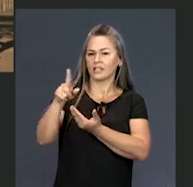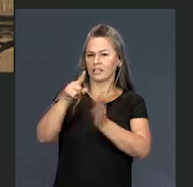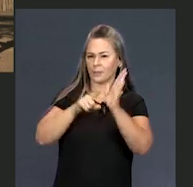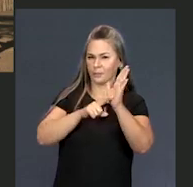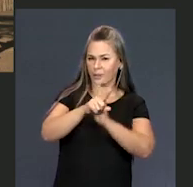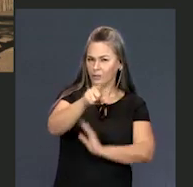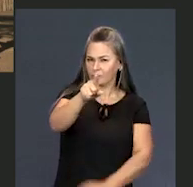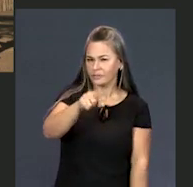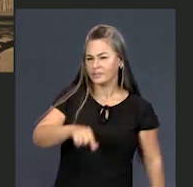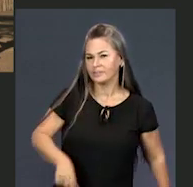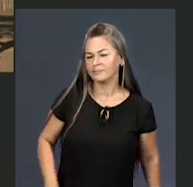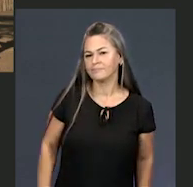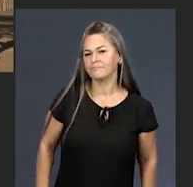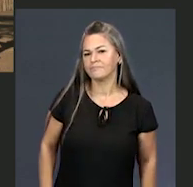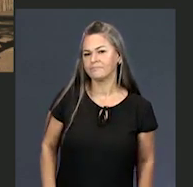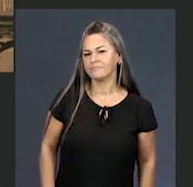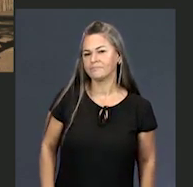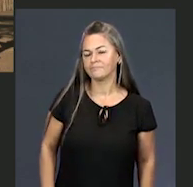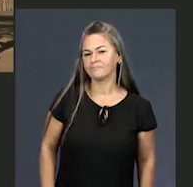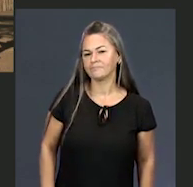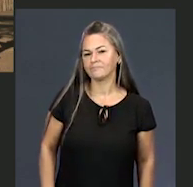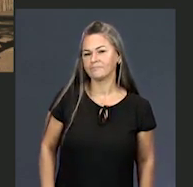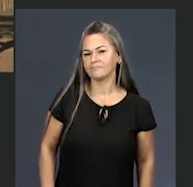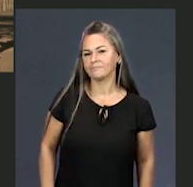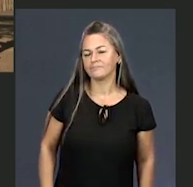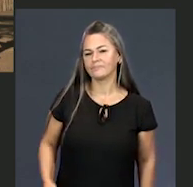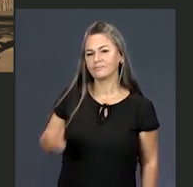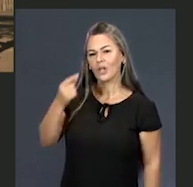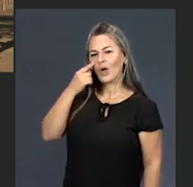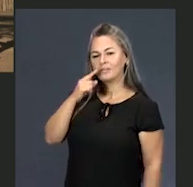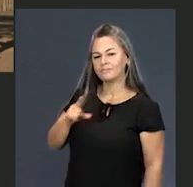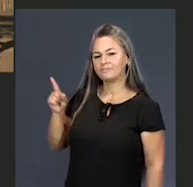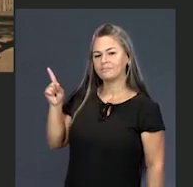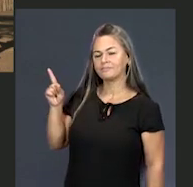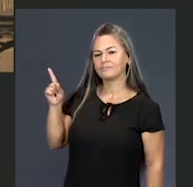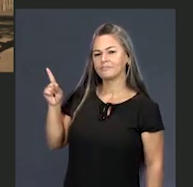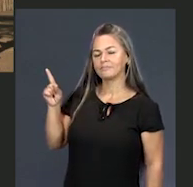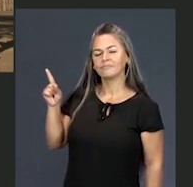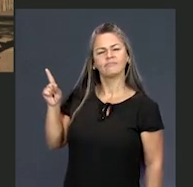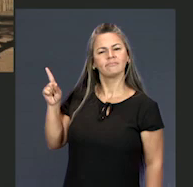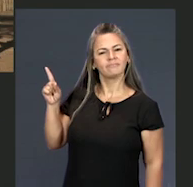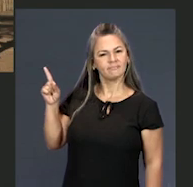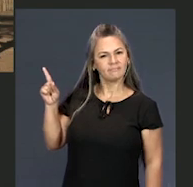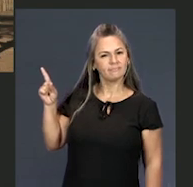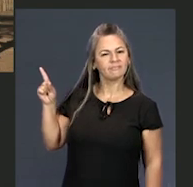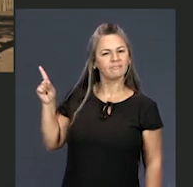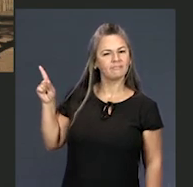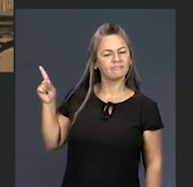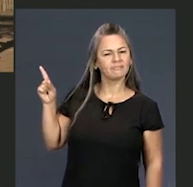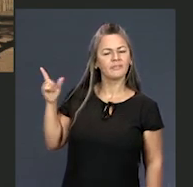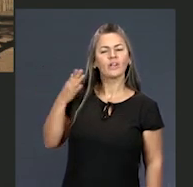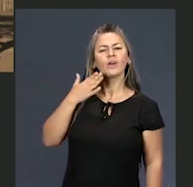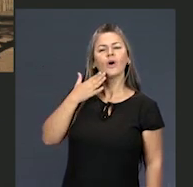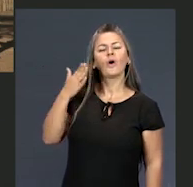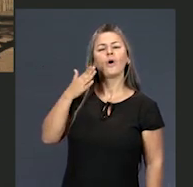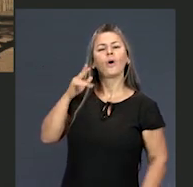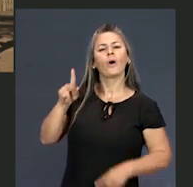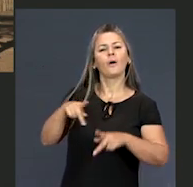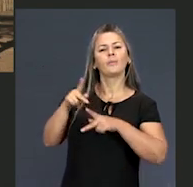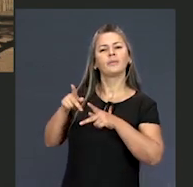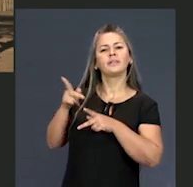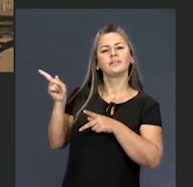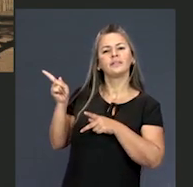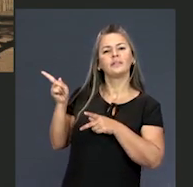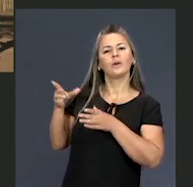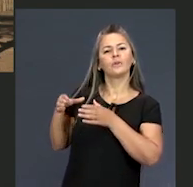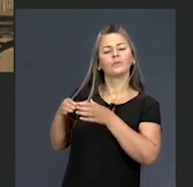você, terceiro ano, olhando para essa imagem, nós conseguimos entender que povo é esse? De onde